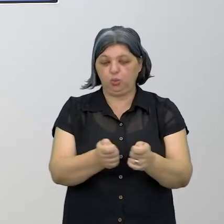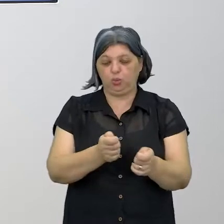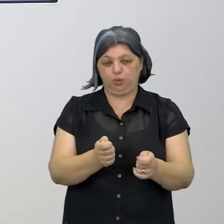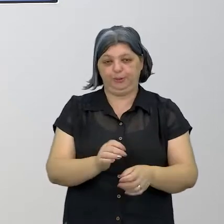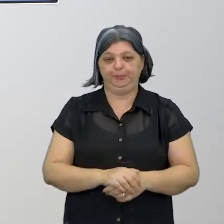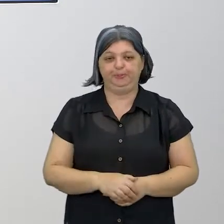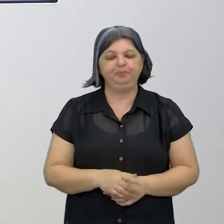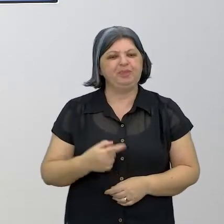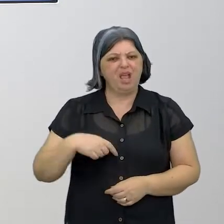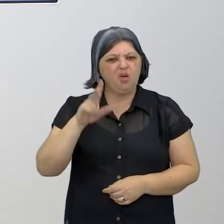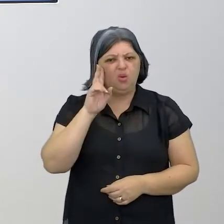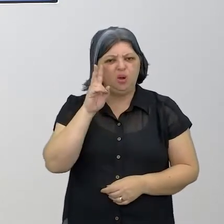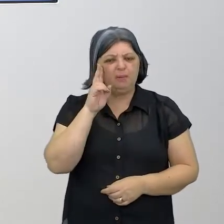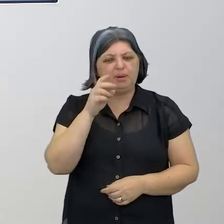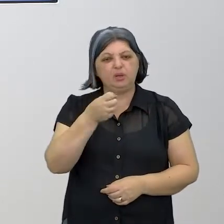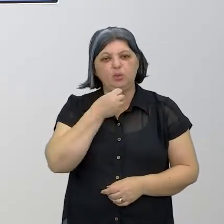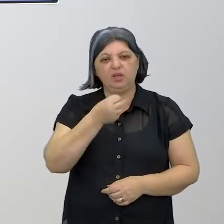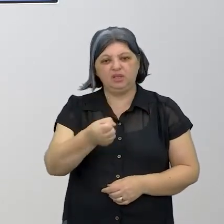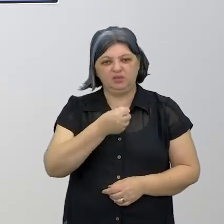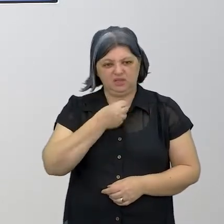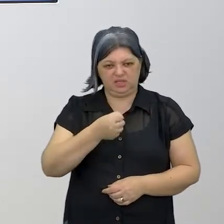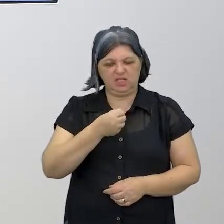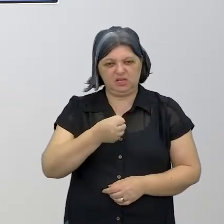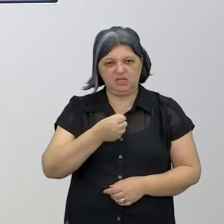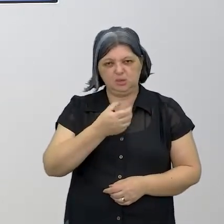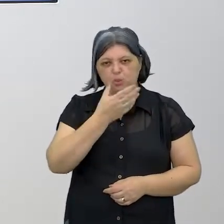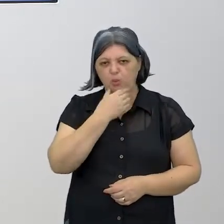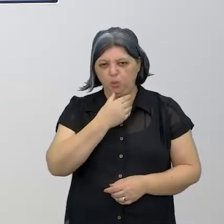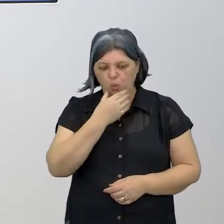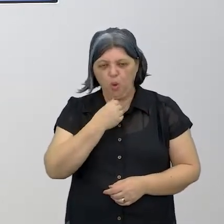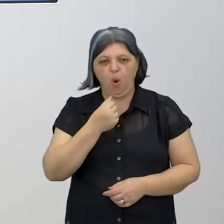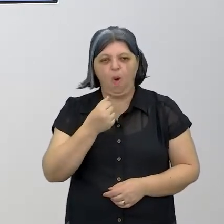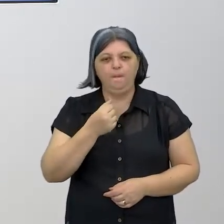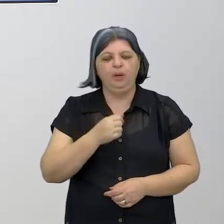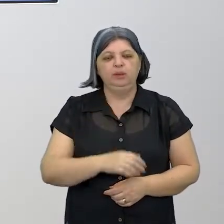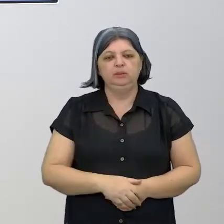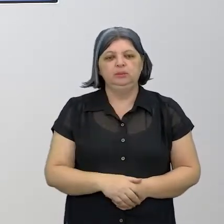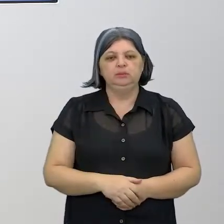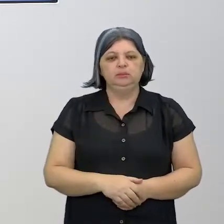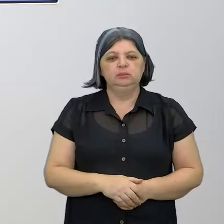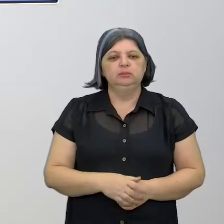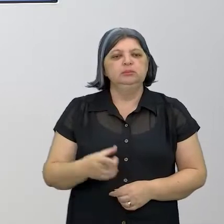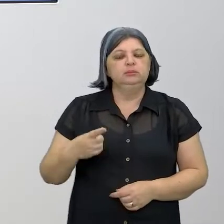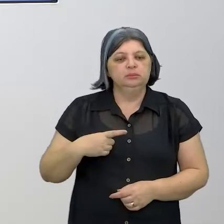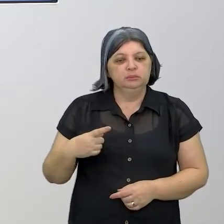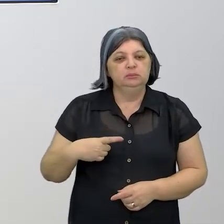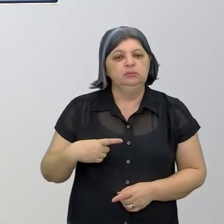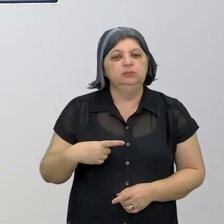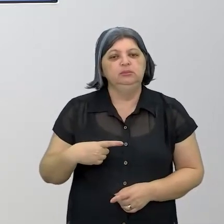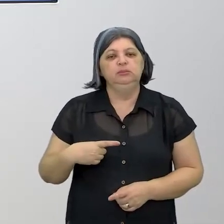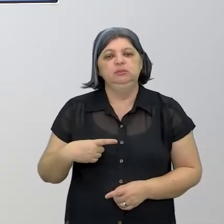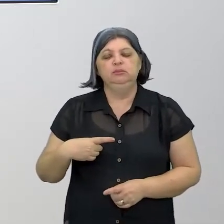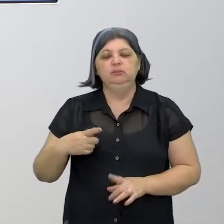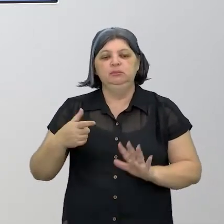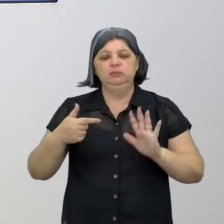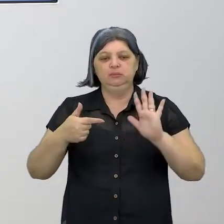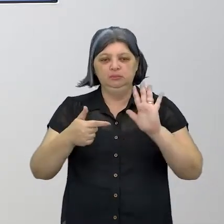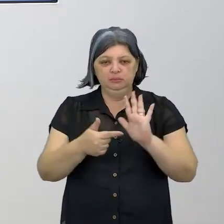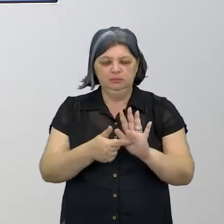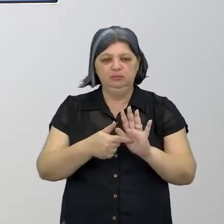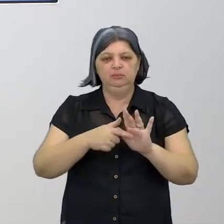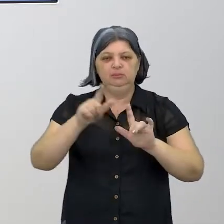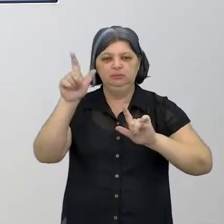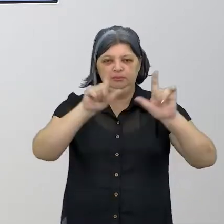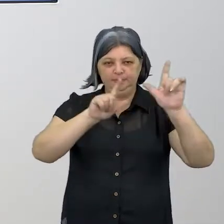lembrei de uma entrevista que eu vi há um tempo atrás com o Léo Stronda, que ele entrou num escândalo aí, com um apresentador de TV, que eu não quero ser processada.